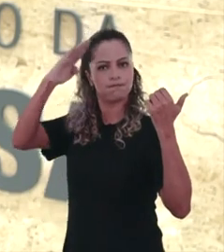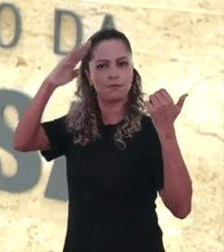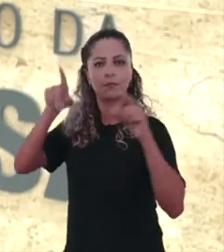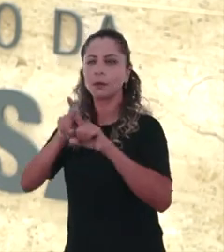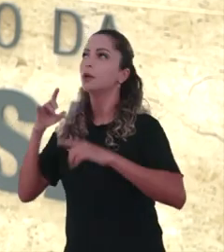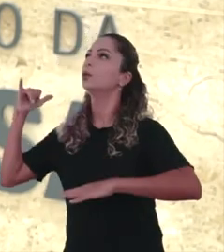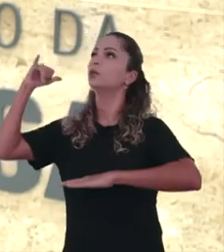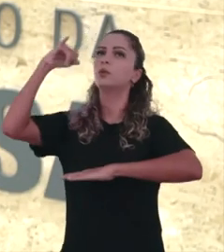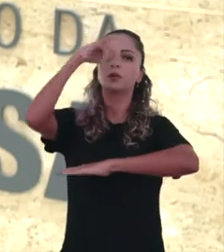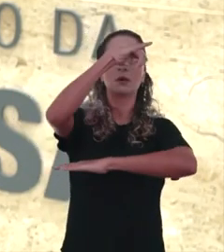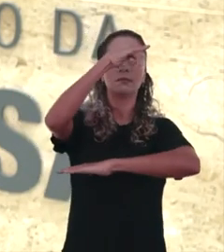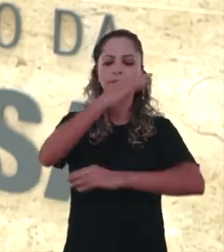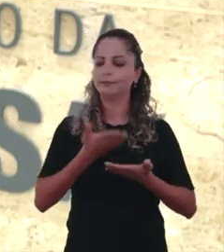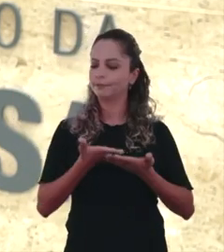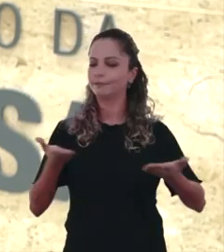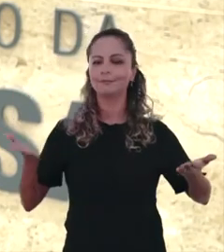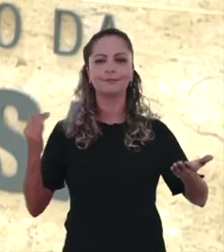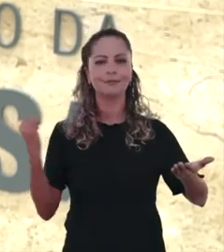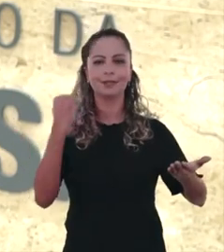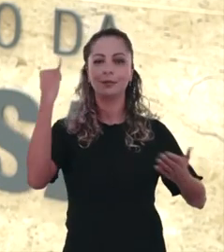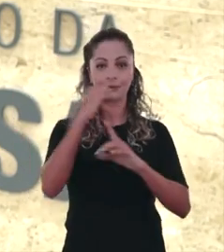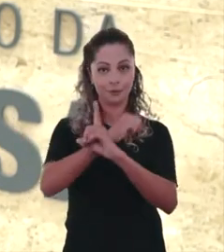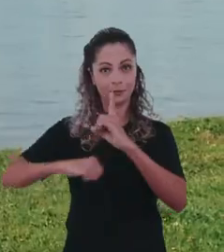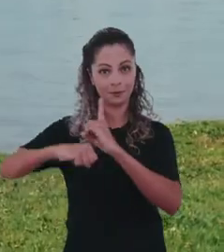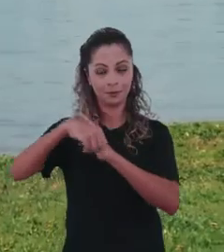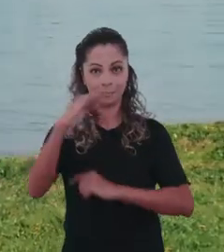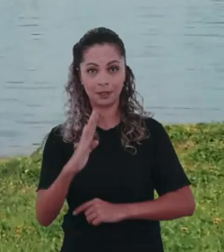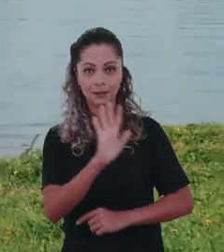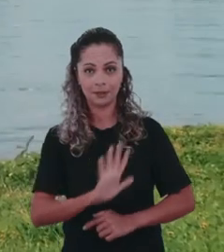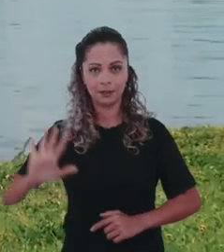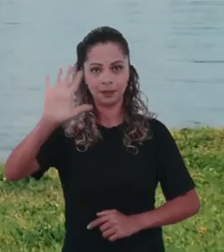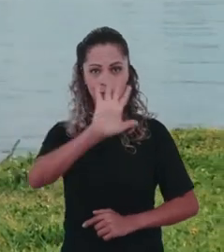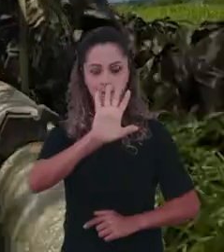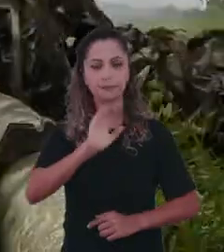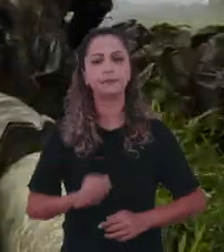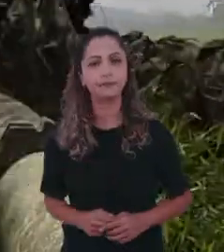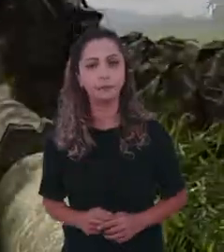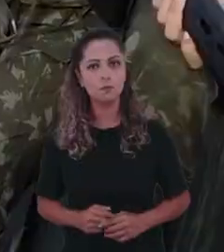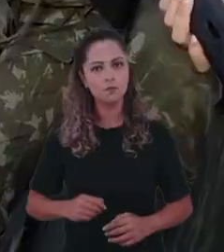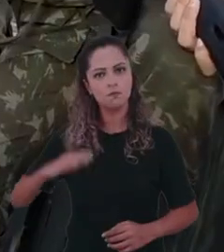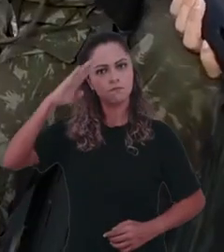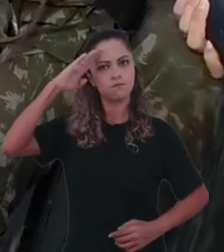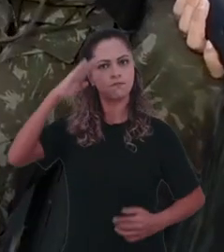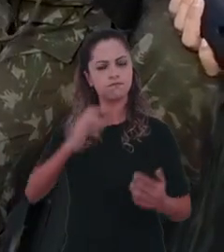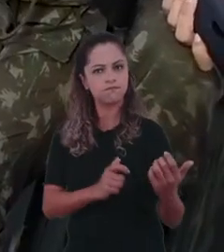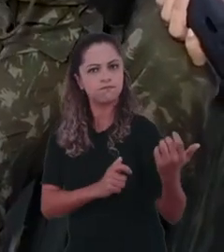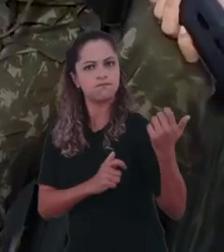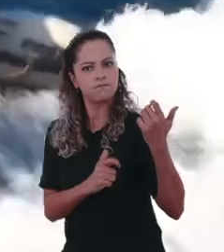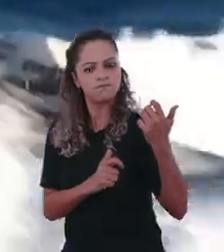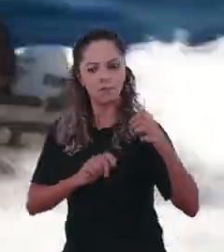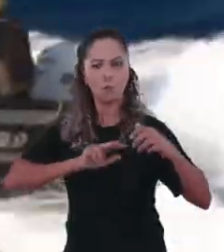forte e de grande valor para toda a sociedade. Sob a coordenação da Defesa, os militares se